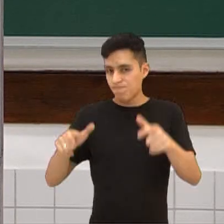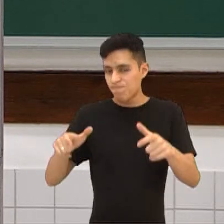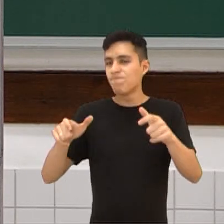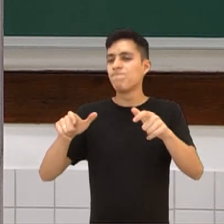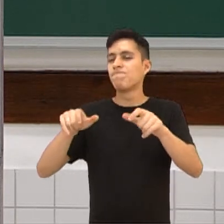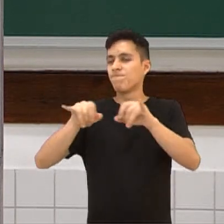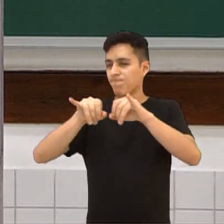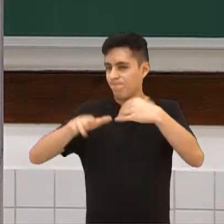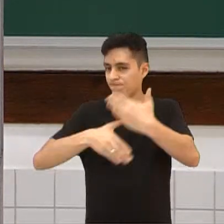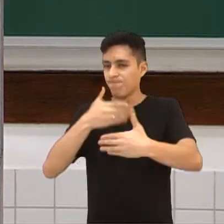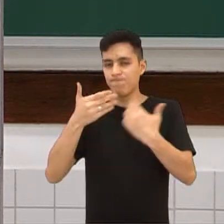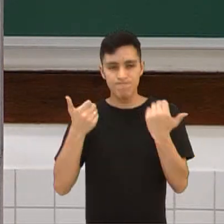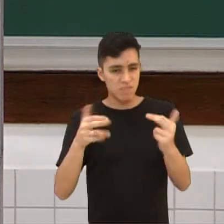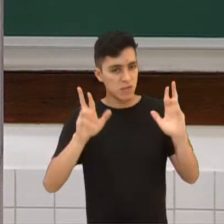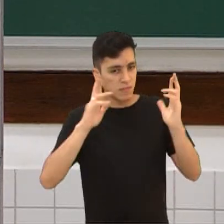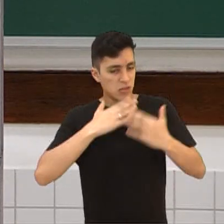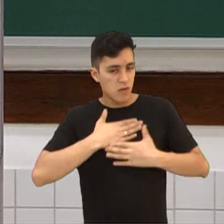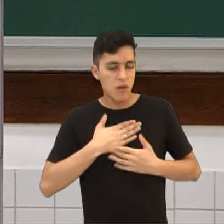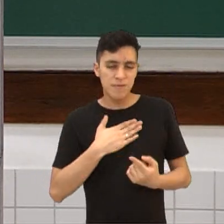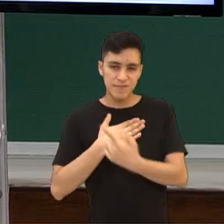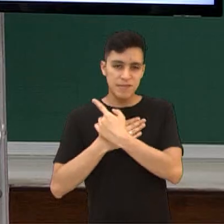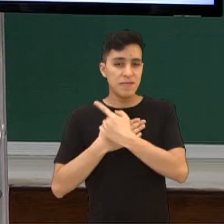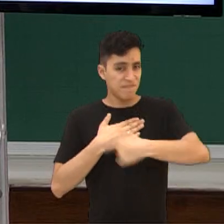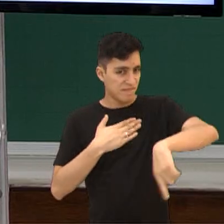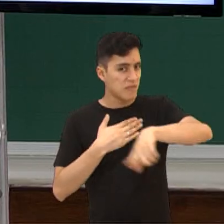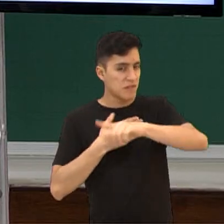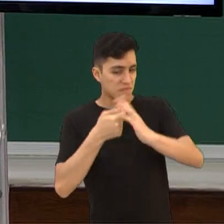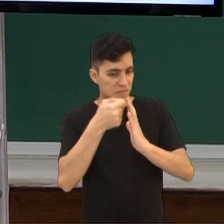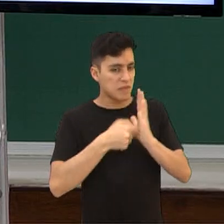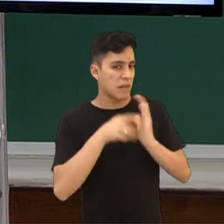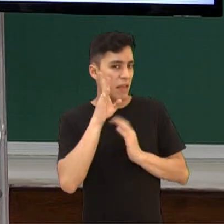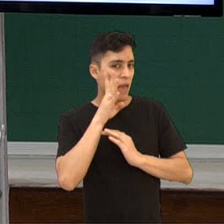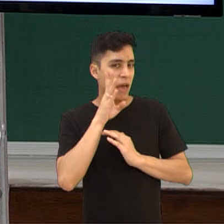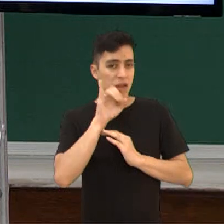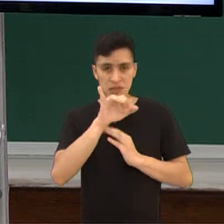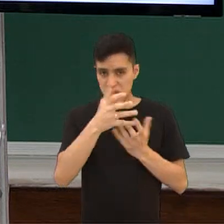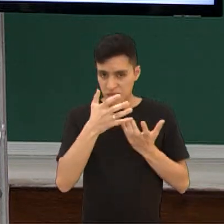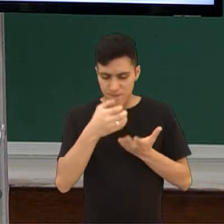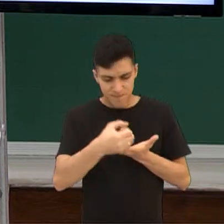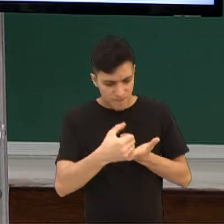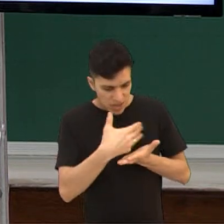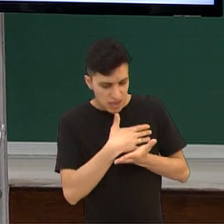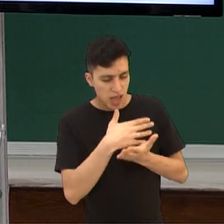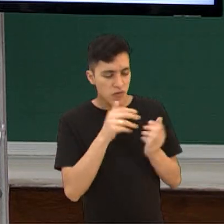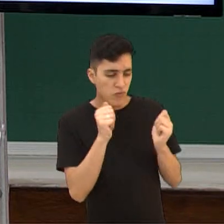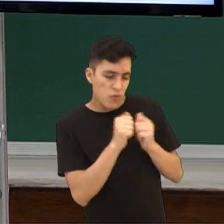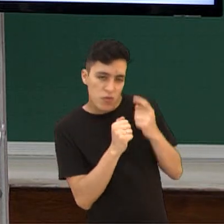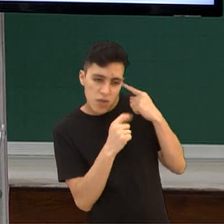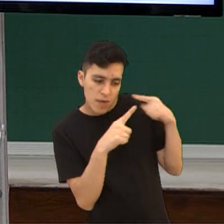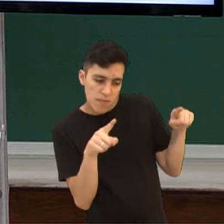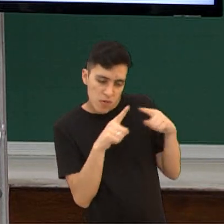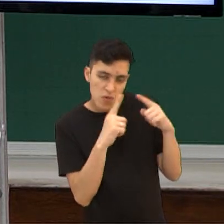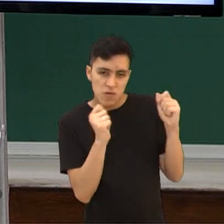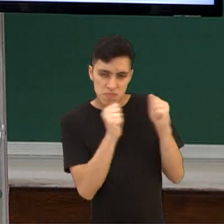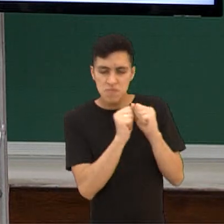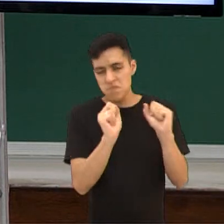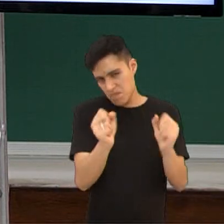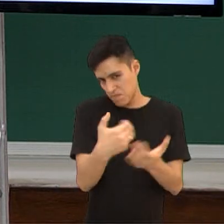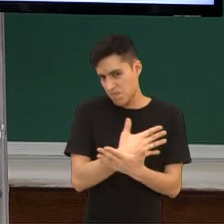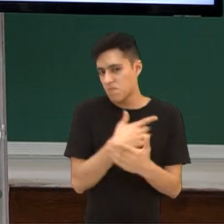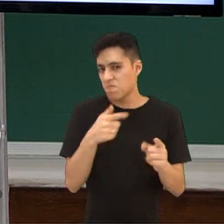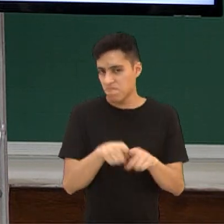bom, pessoal? Espero que você tenha gostado disso aí e ter feito uma coisa bem boa. Se alguém quiser mandar alguma coisinha, um beatzinho para mim já pode mandar lá